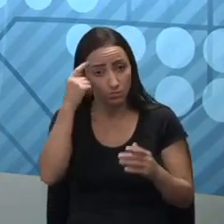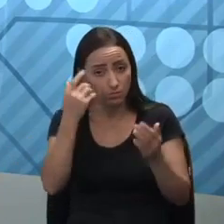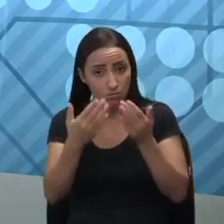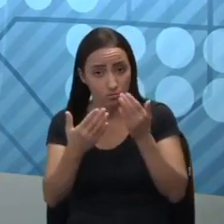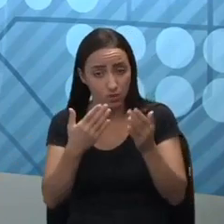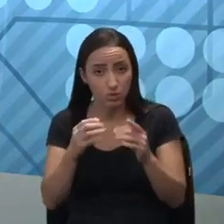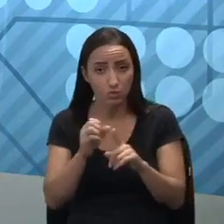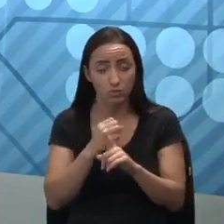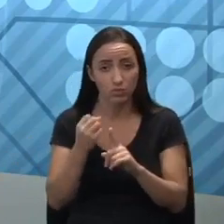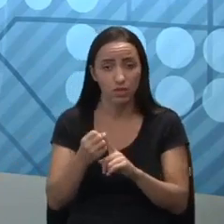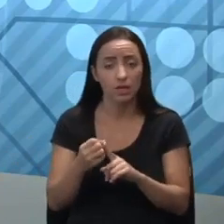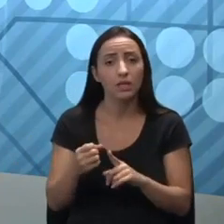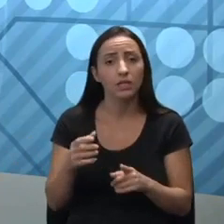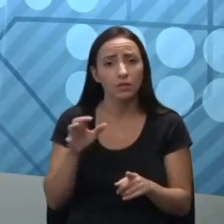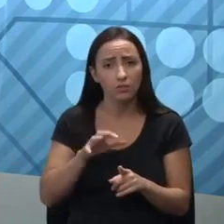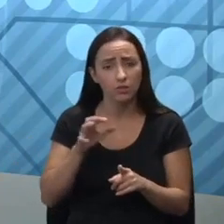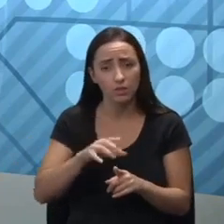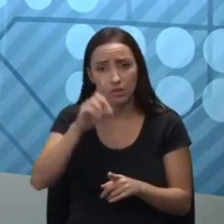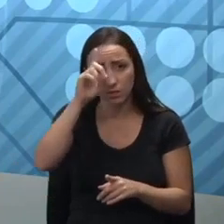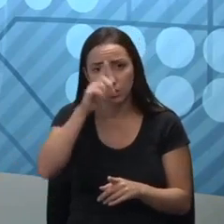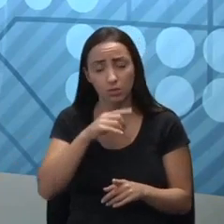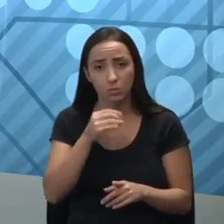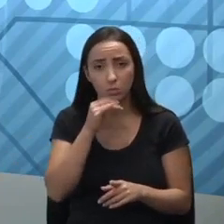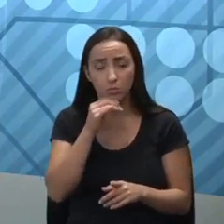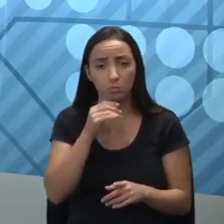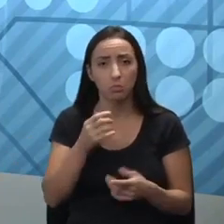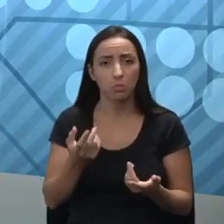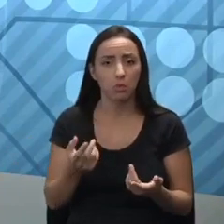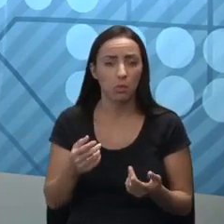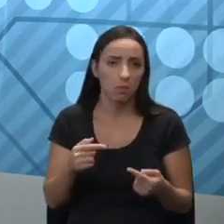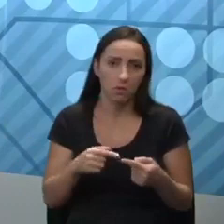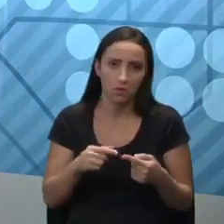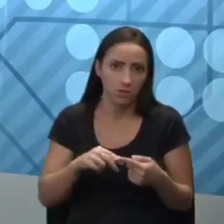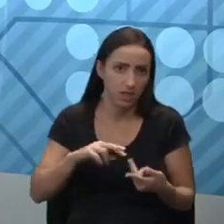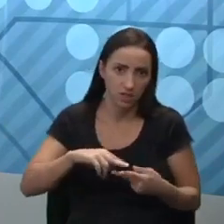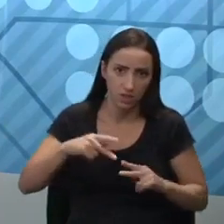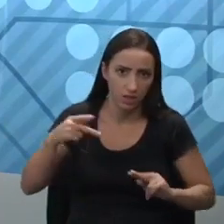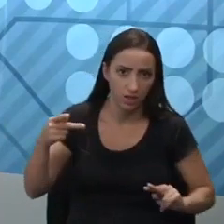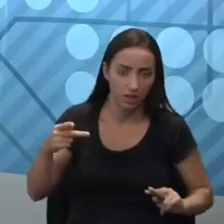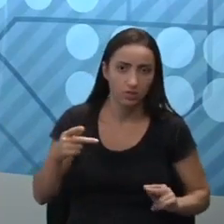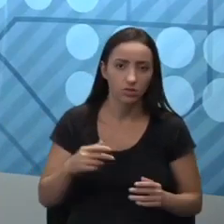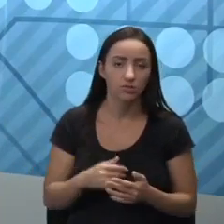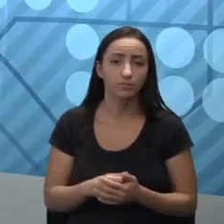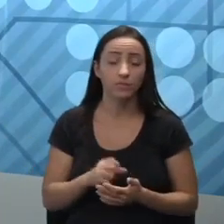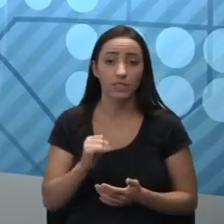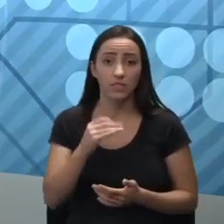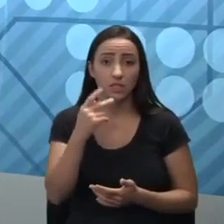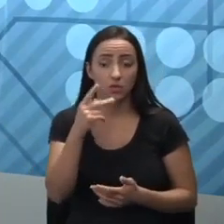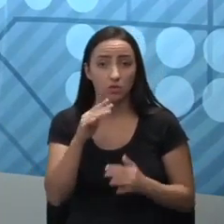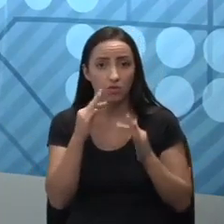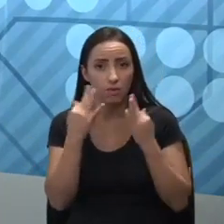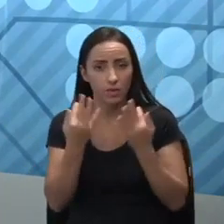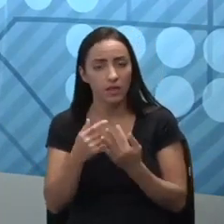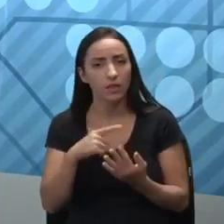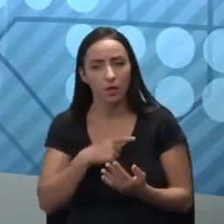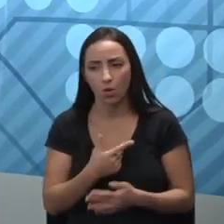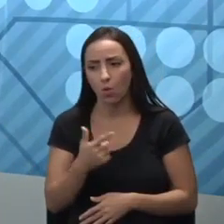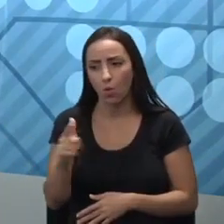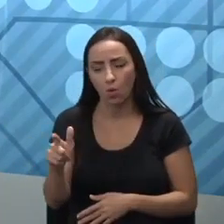da depressão. Então, pode ter uma predisposição genética, né? Se na sua família tem